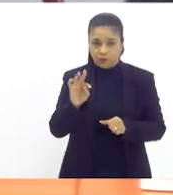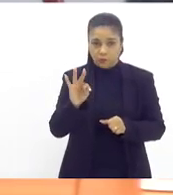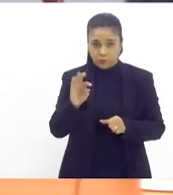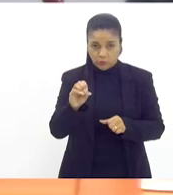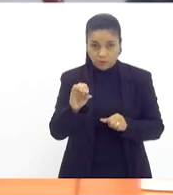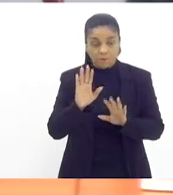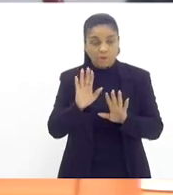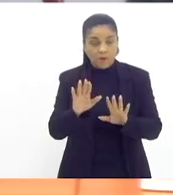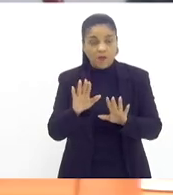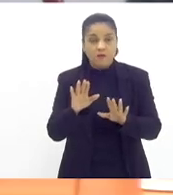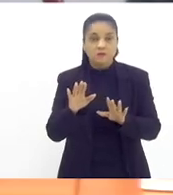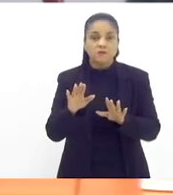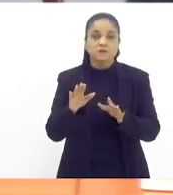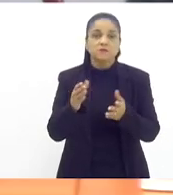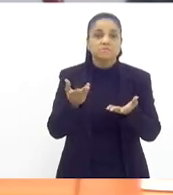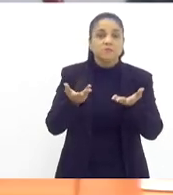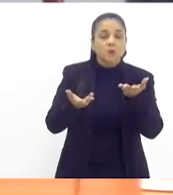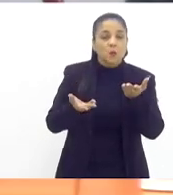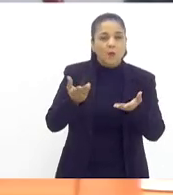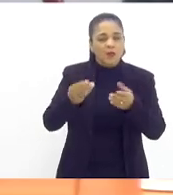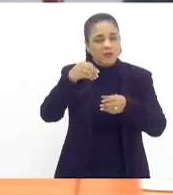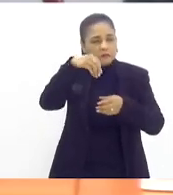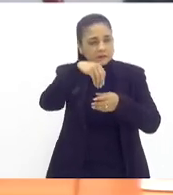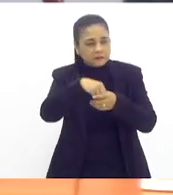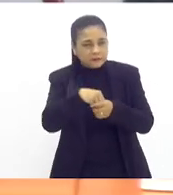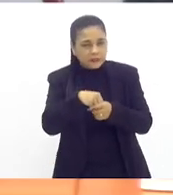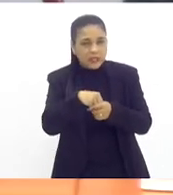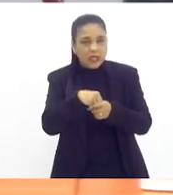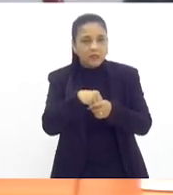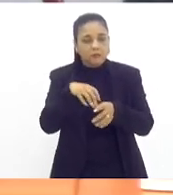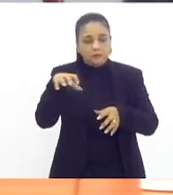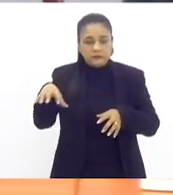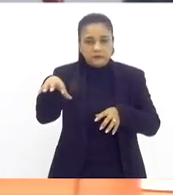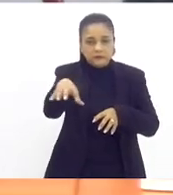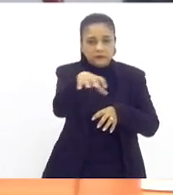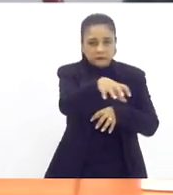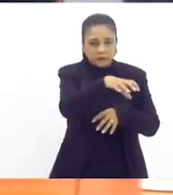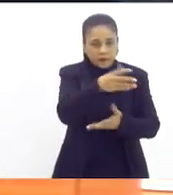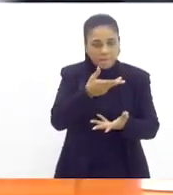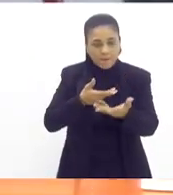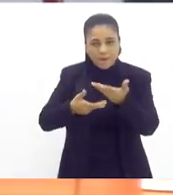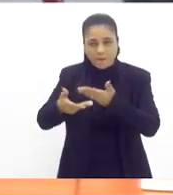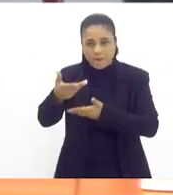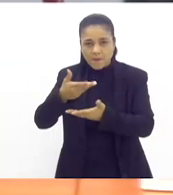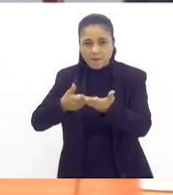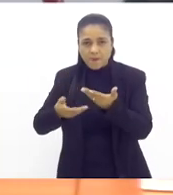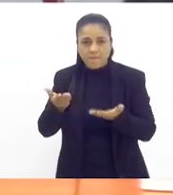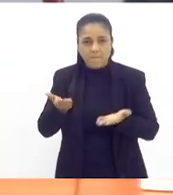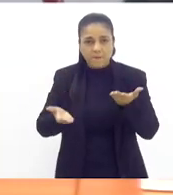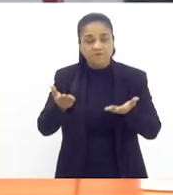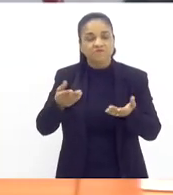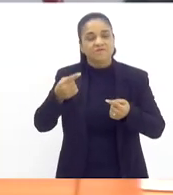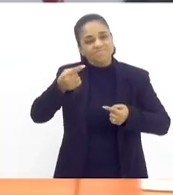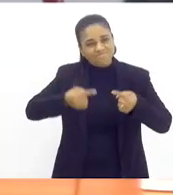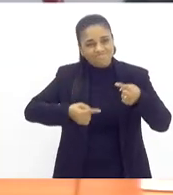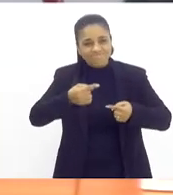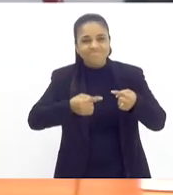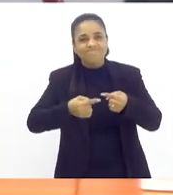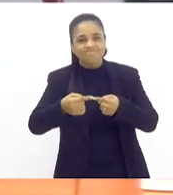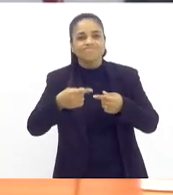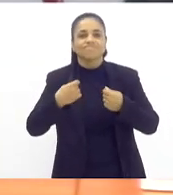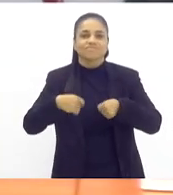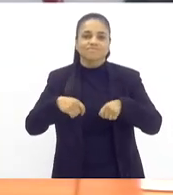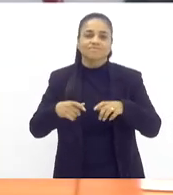ela tem um balanço interno entre setores que obviamente, geram fricção, geram atrito. Então, sem mais